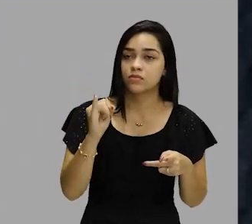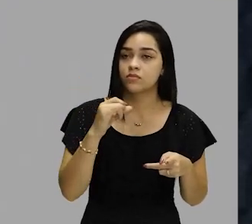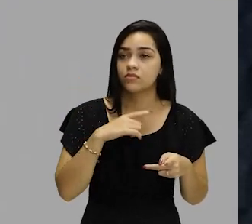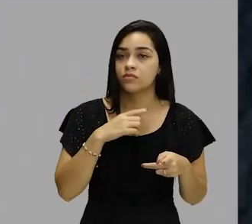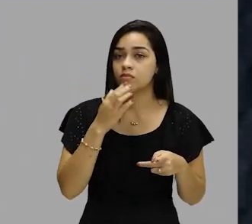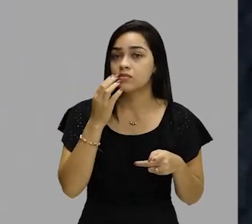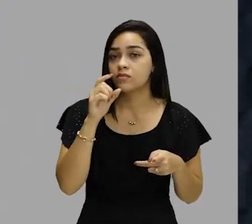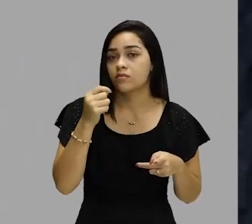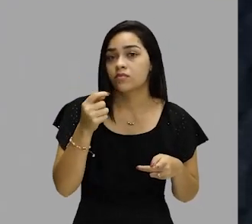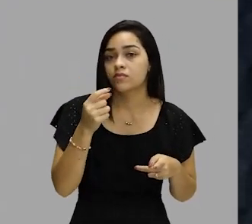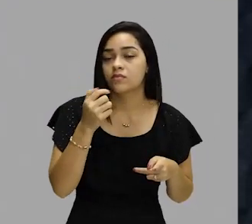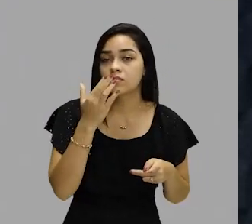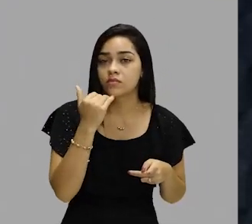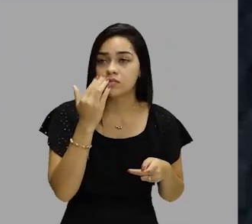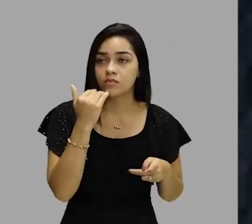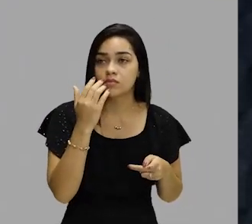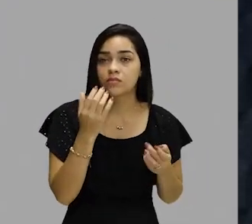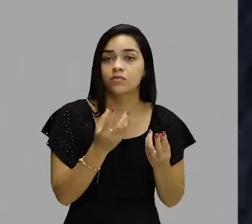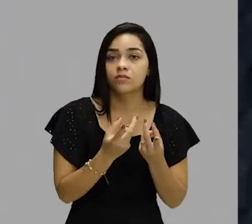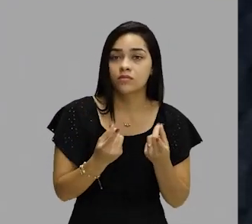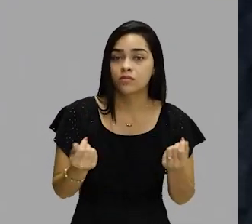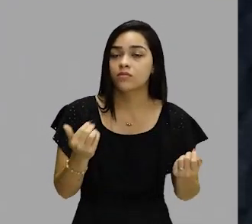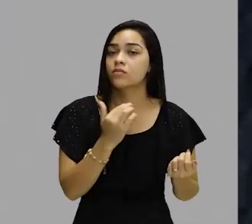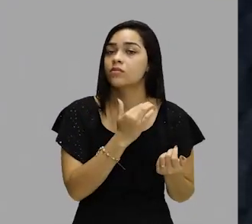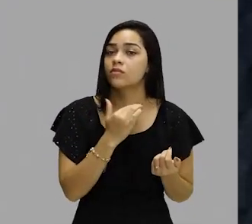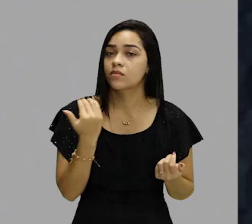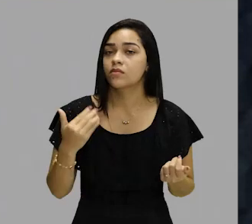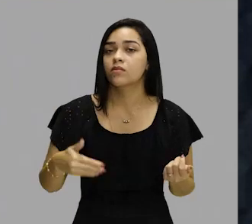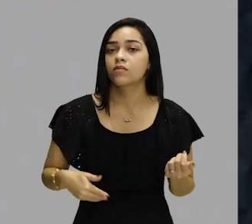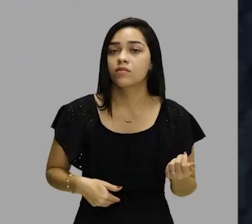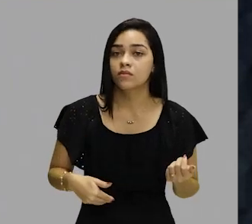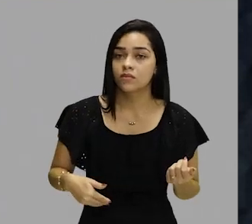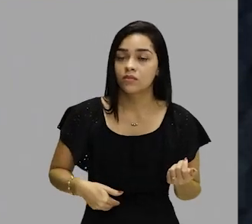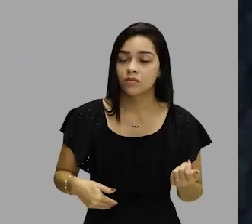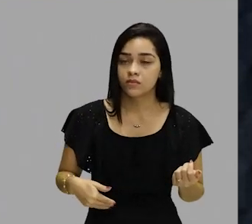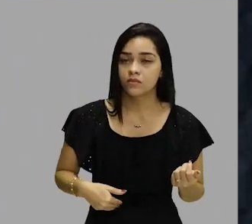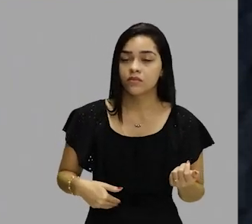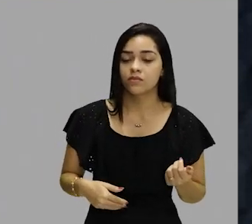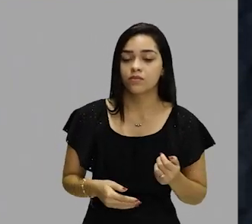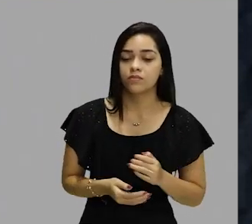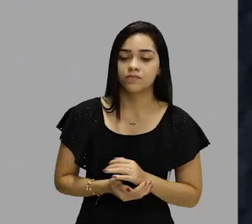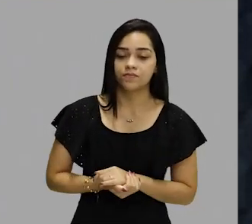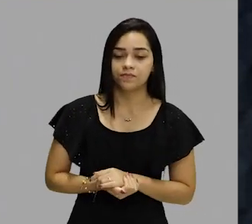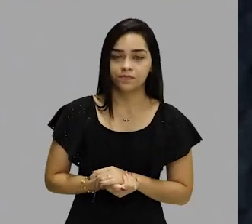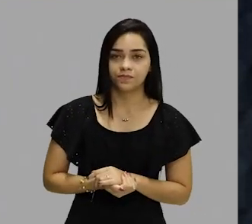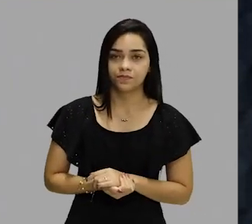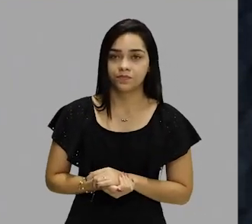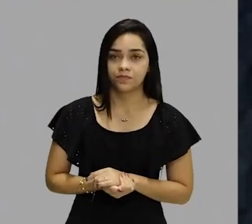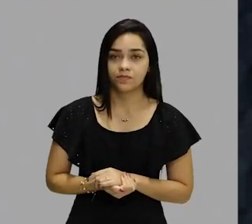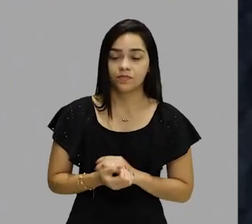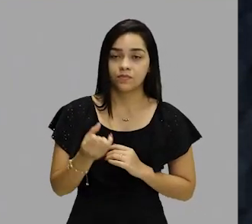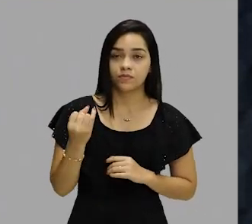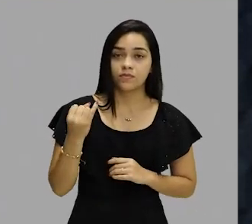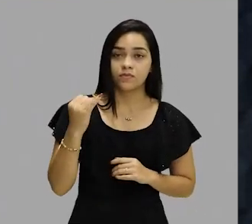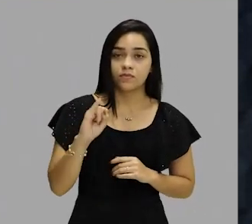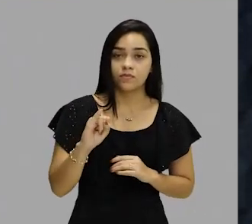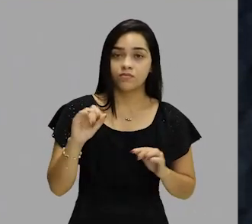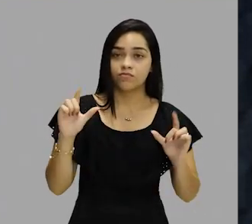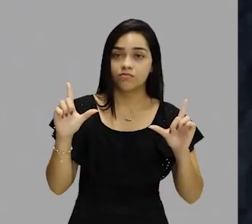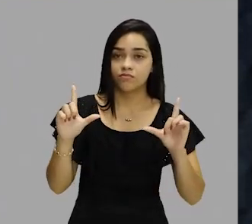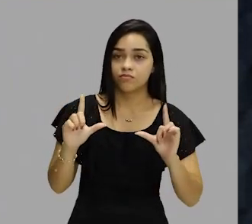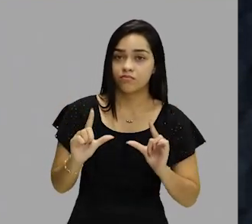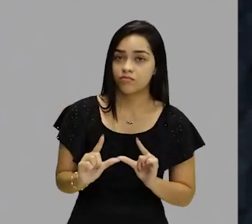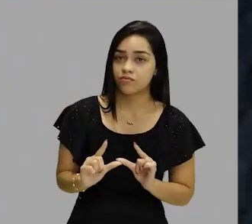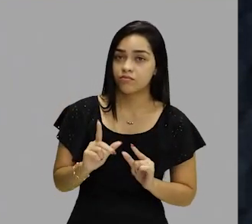pouco alimento, então muitos morreram de fome. Então, eles foram declinando aqui, ó. Se foram declinando